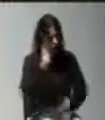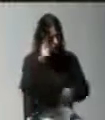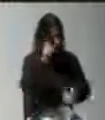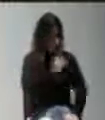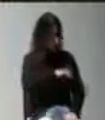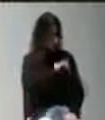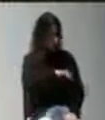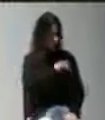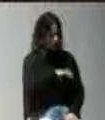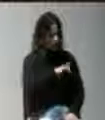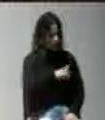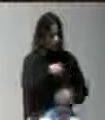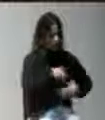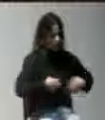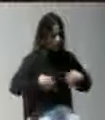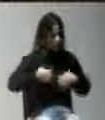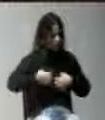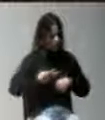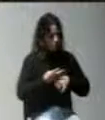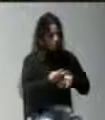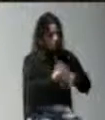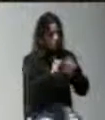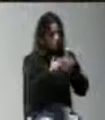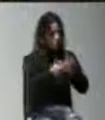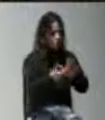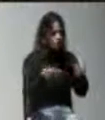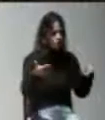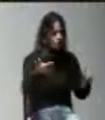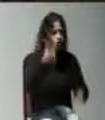Luta. Pois é.